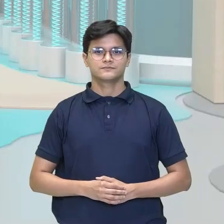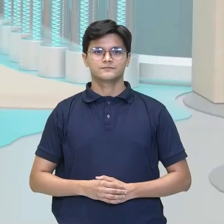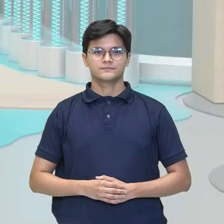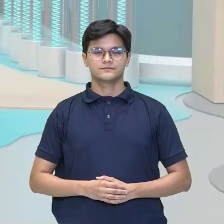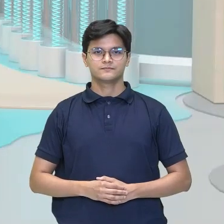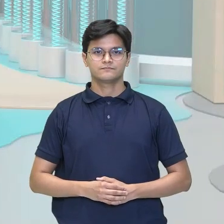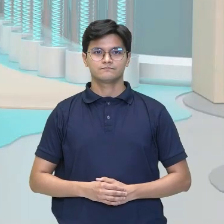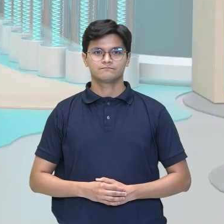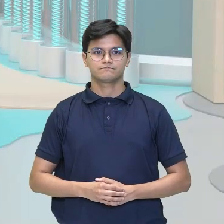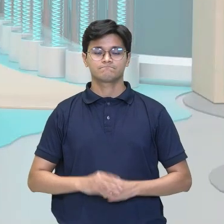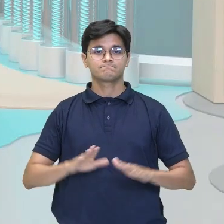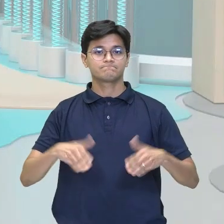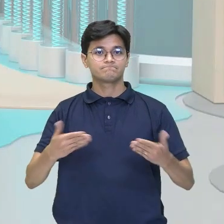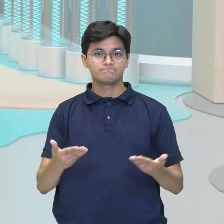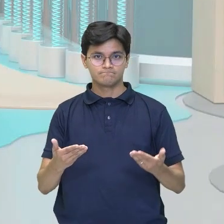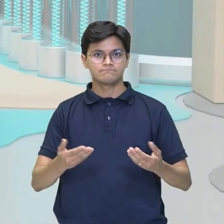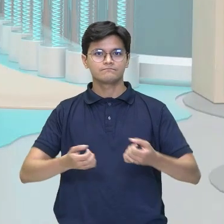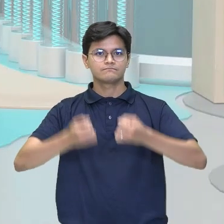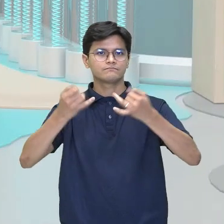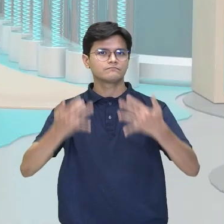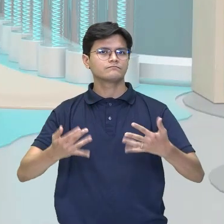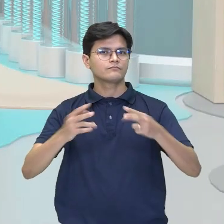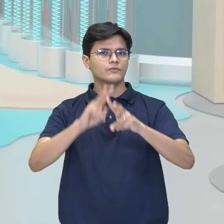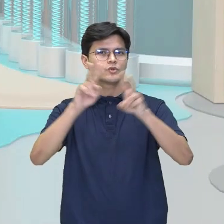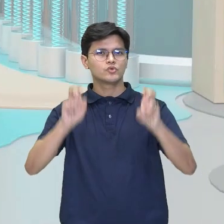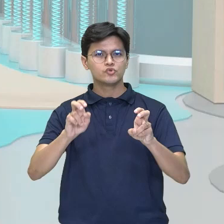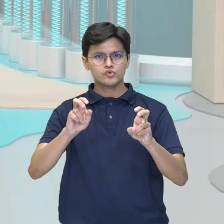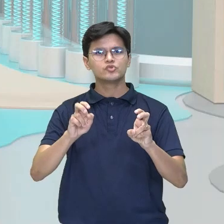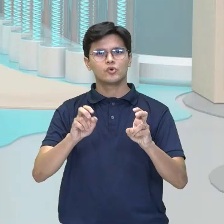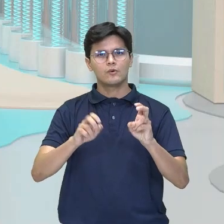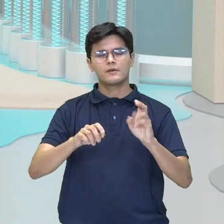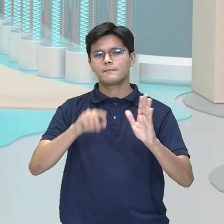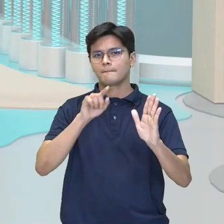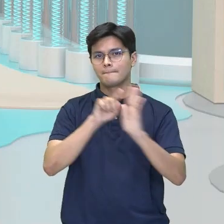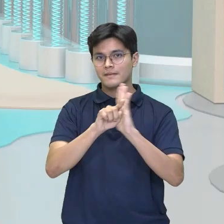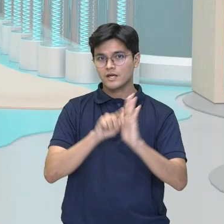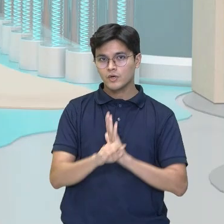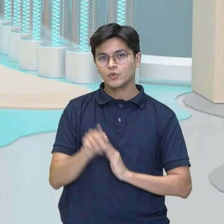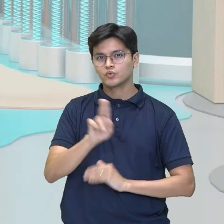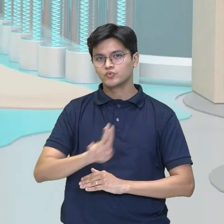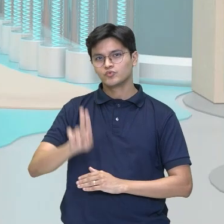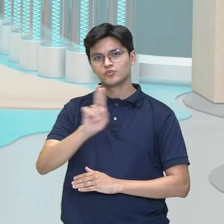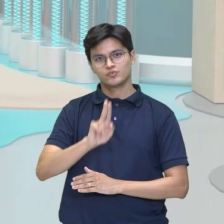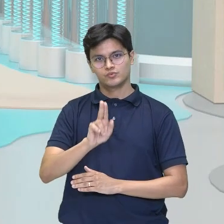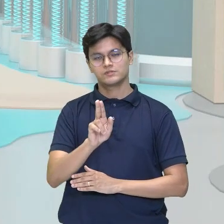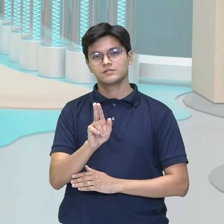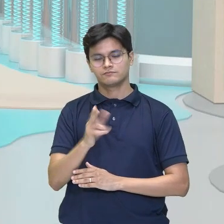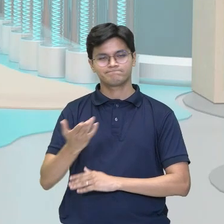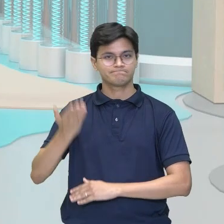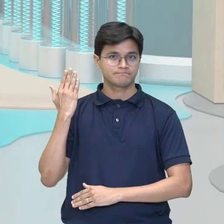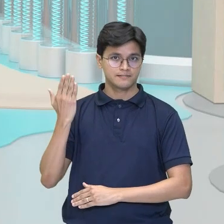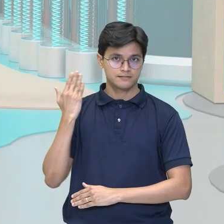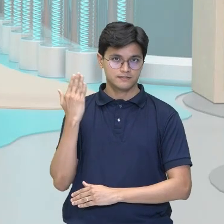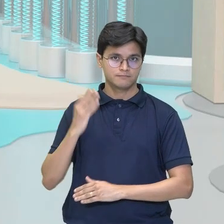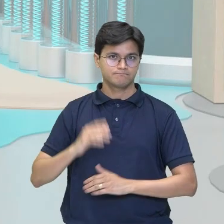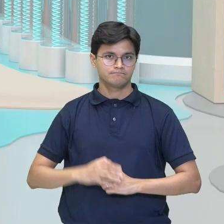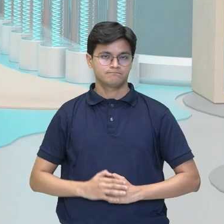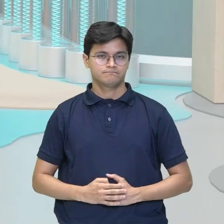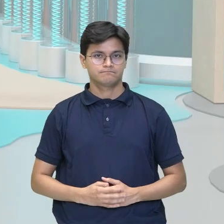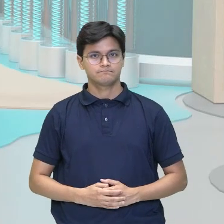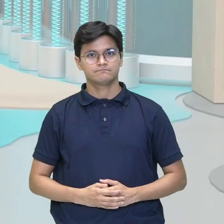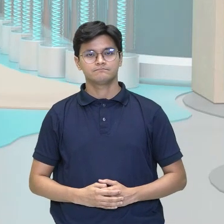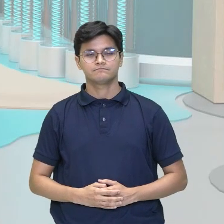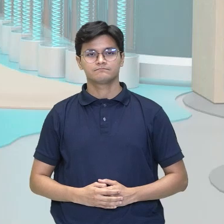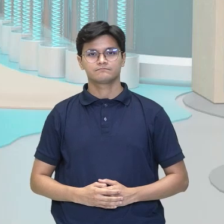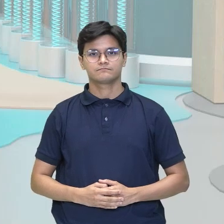Vamos falar sobre perguntas utilizando o passado. E para trabalhar esse assunto